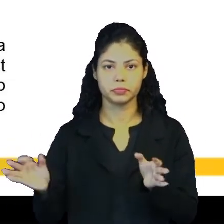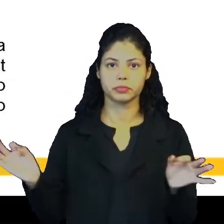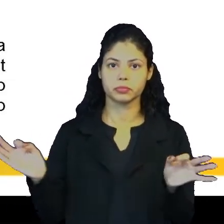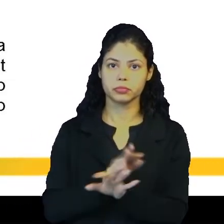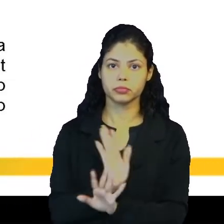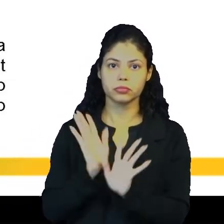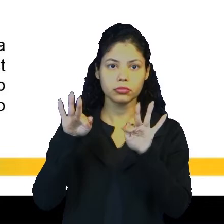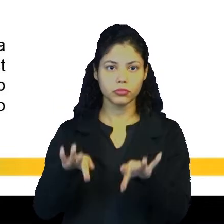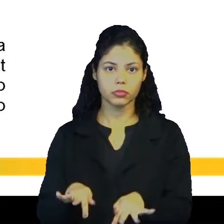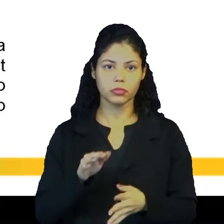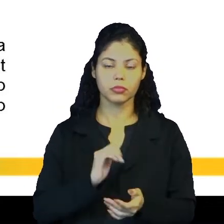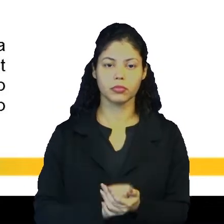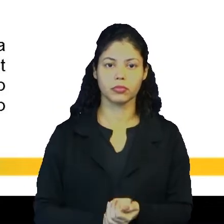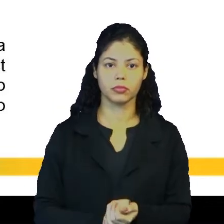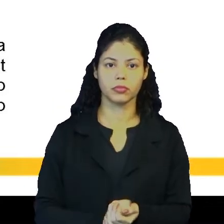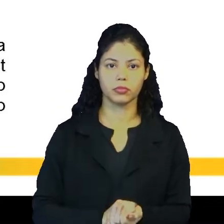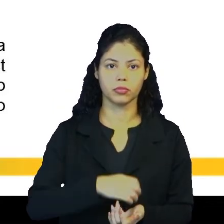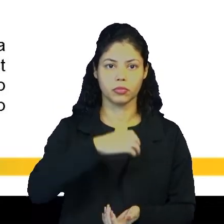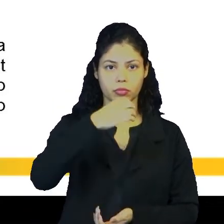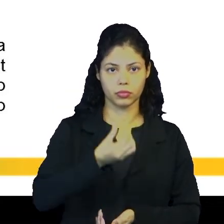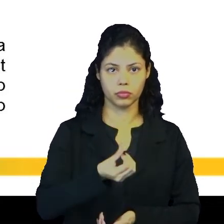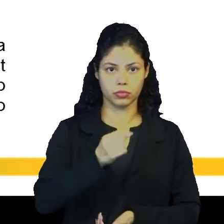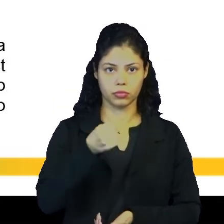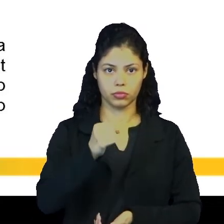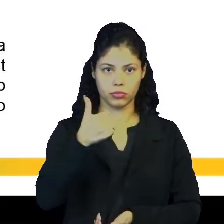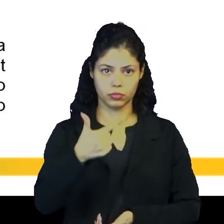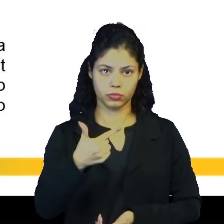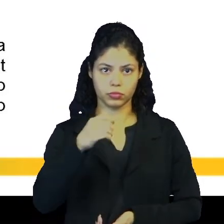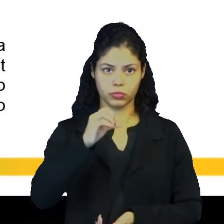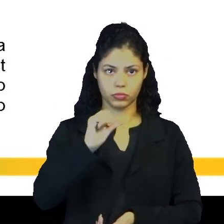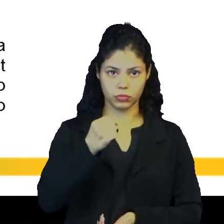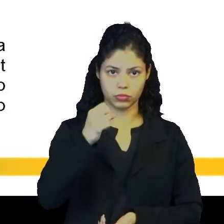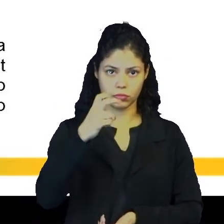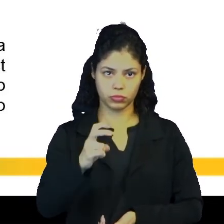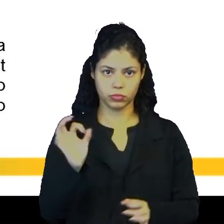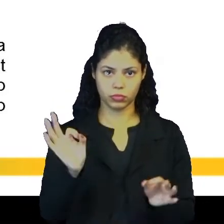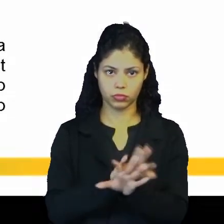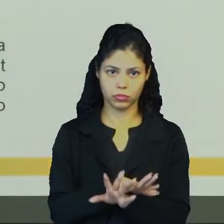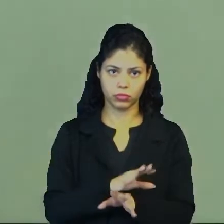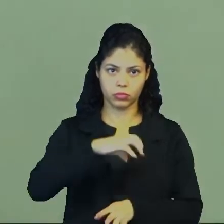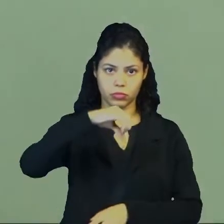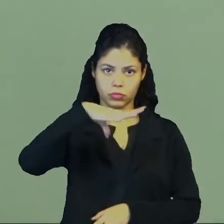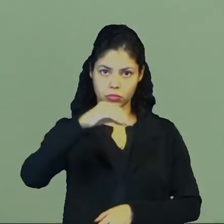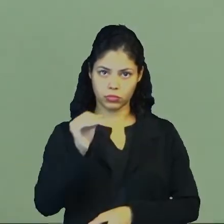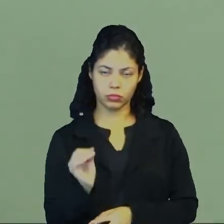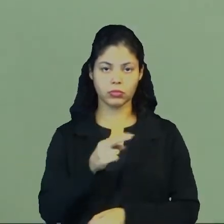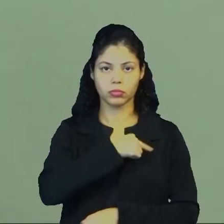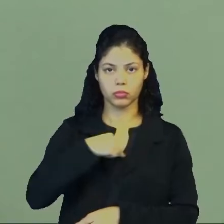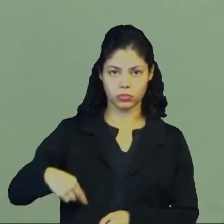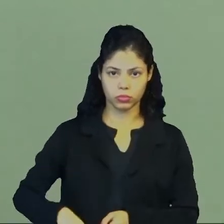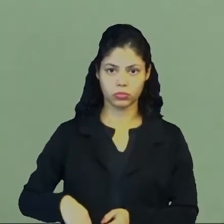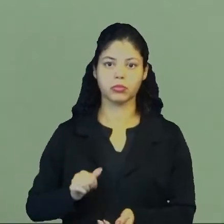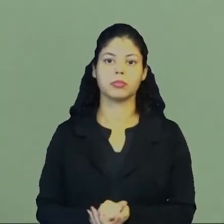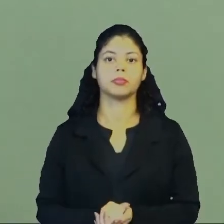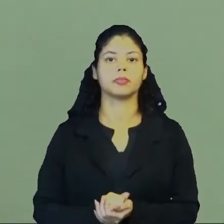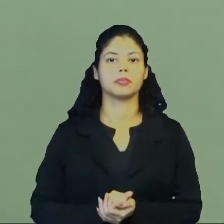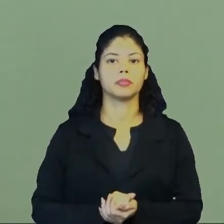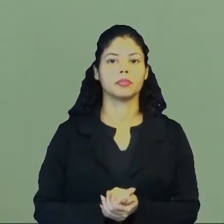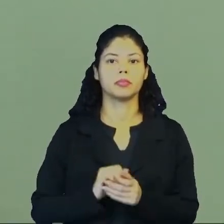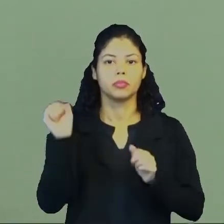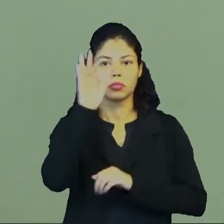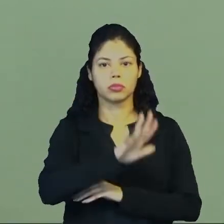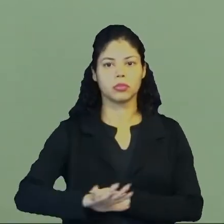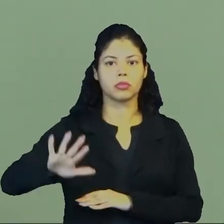caindo, né, 82 a Bolívia, 85 o Brasil, né, 90 o Chile. Esses regimes,